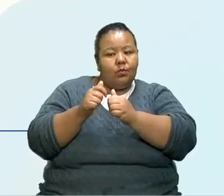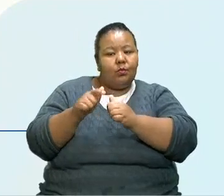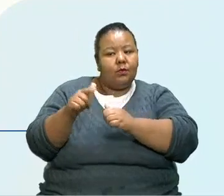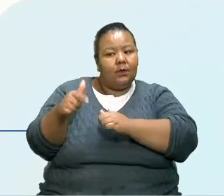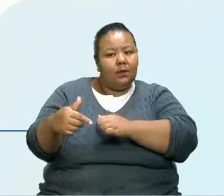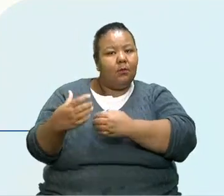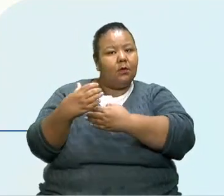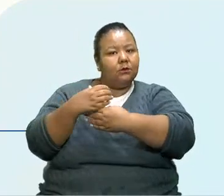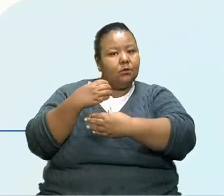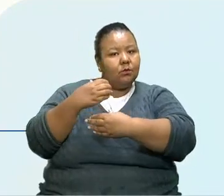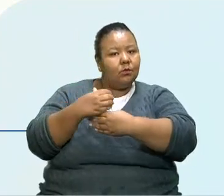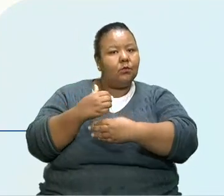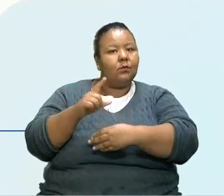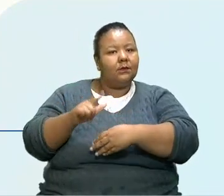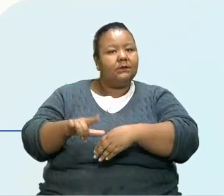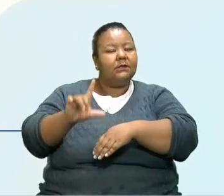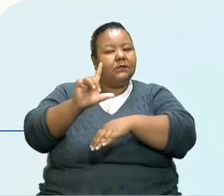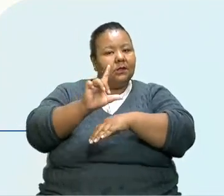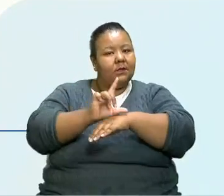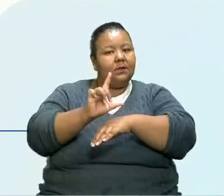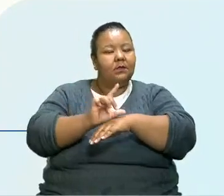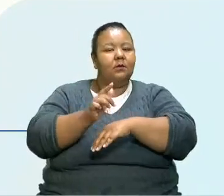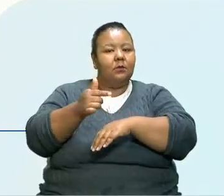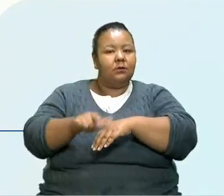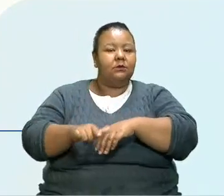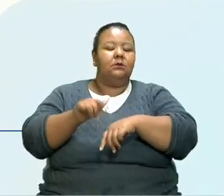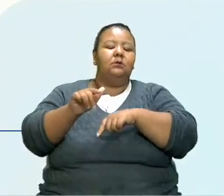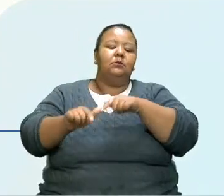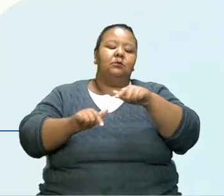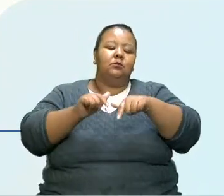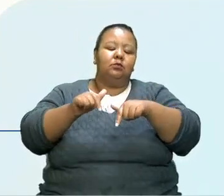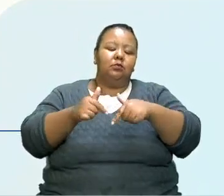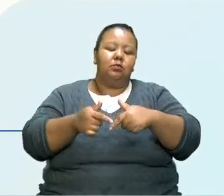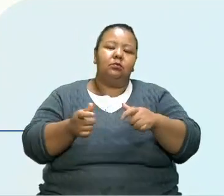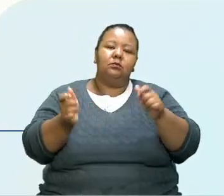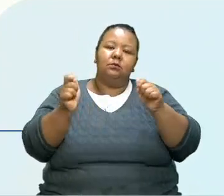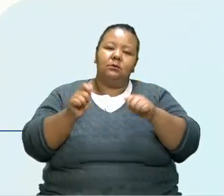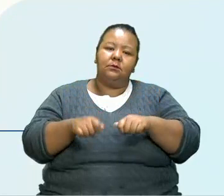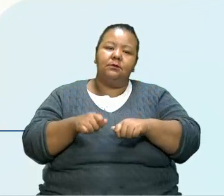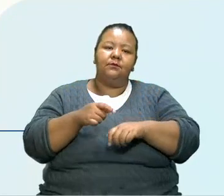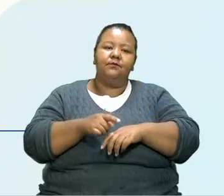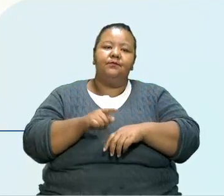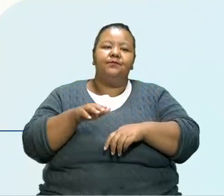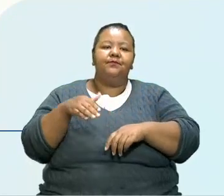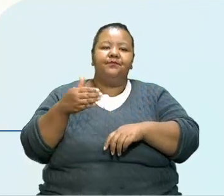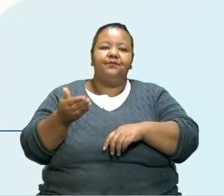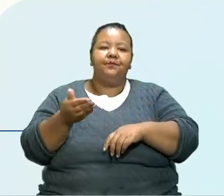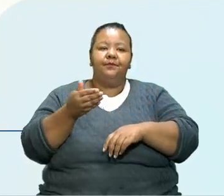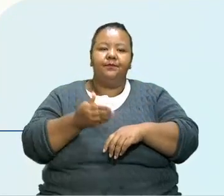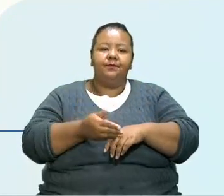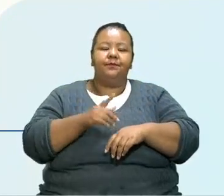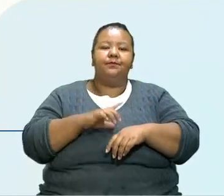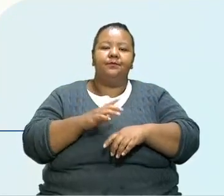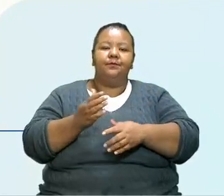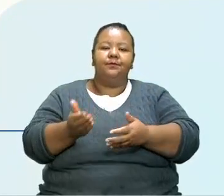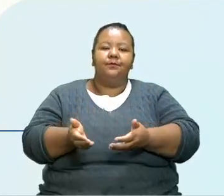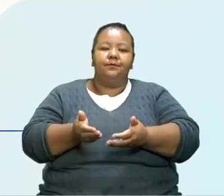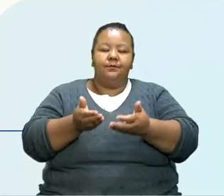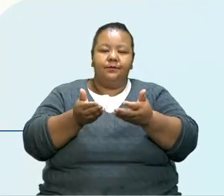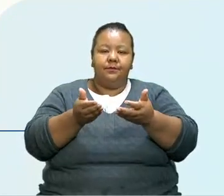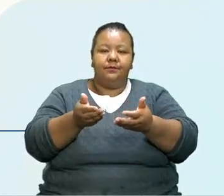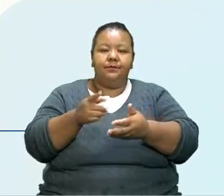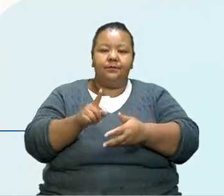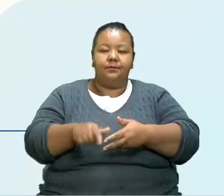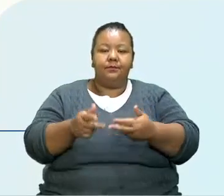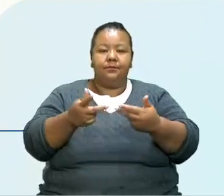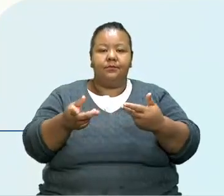líder, para que o trabalho possa ser desenvolvido de eficiência, com eficácia. Então, a motivação são aqueles